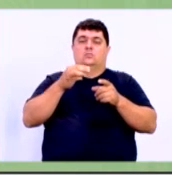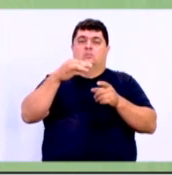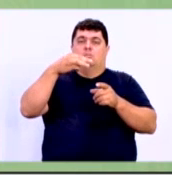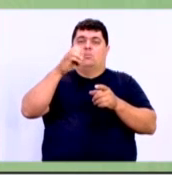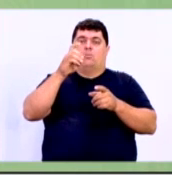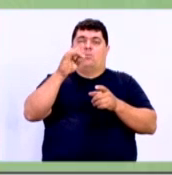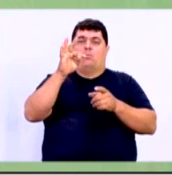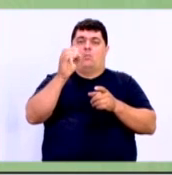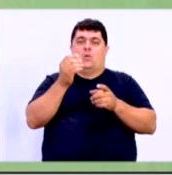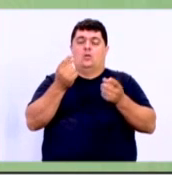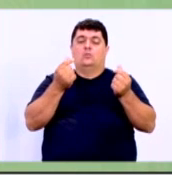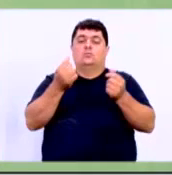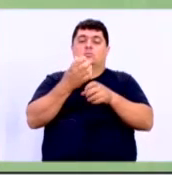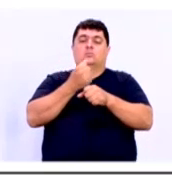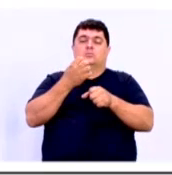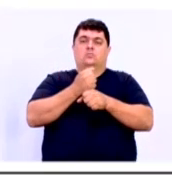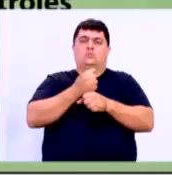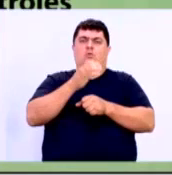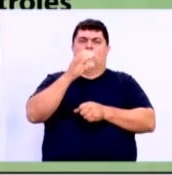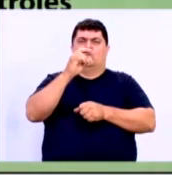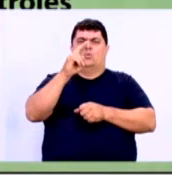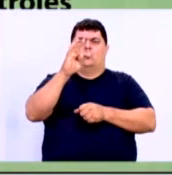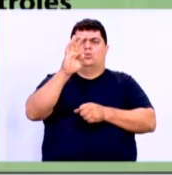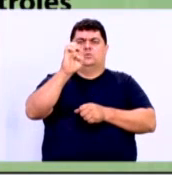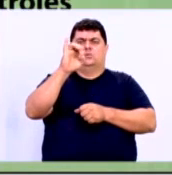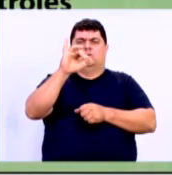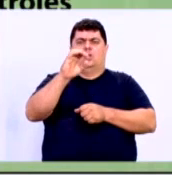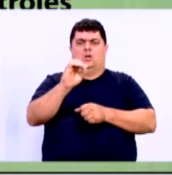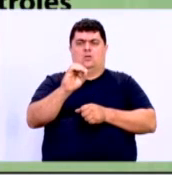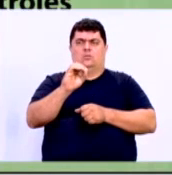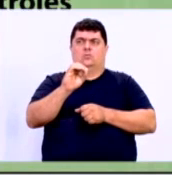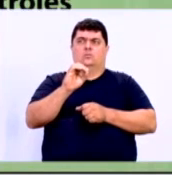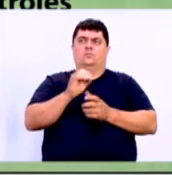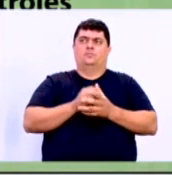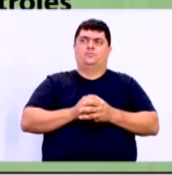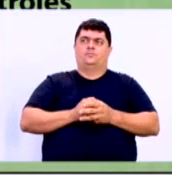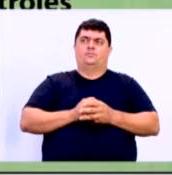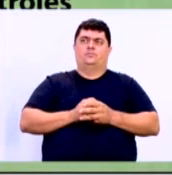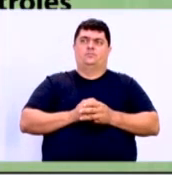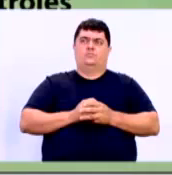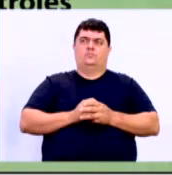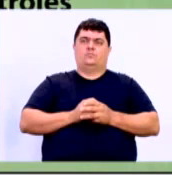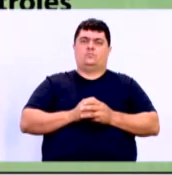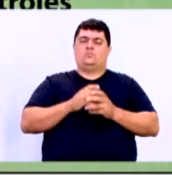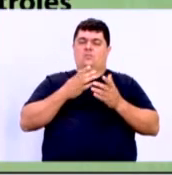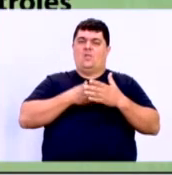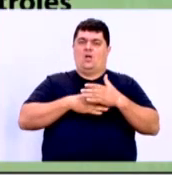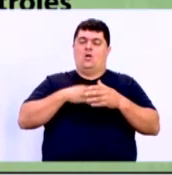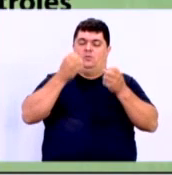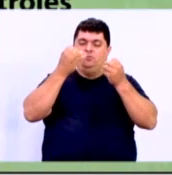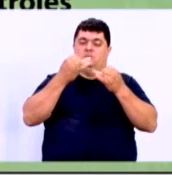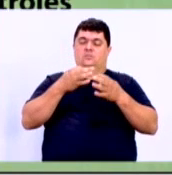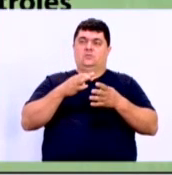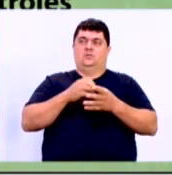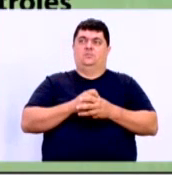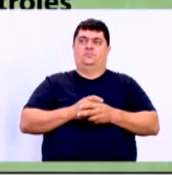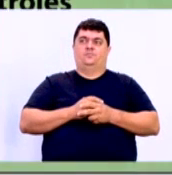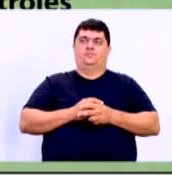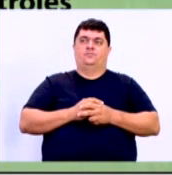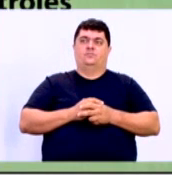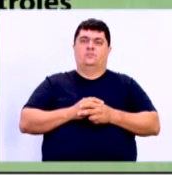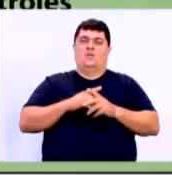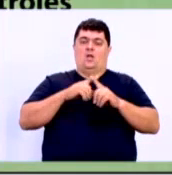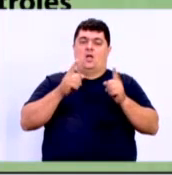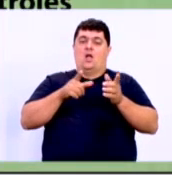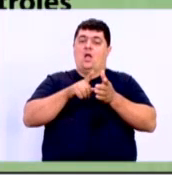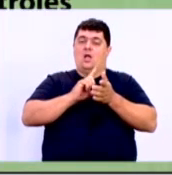método de custeio. Custeio, professor? É, custeio. Vamos com calma, vou falar para vocês o que é custeio. Mas antes